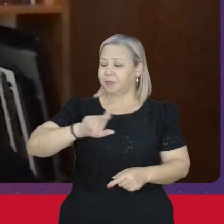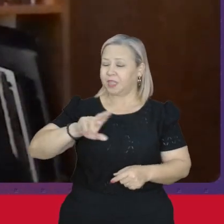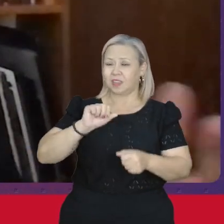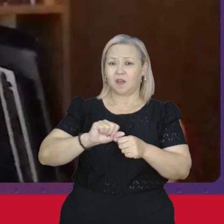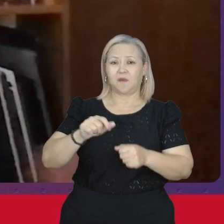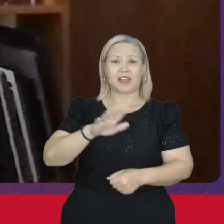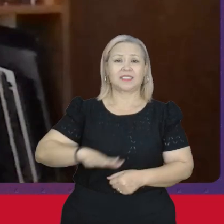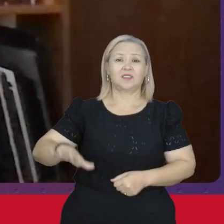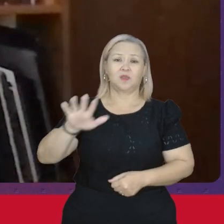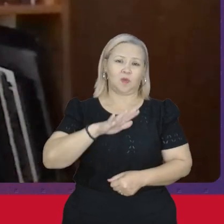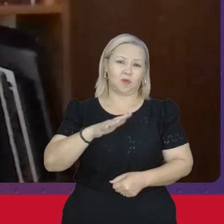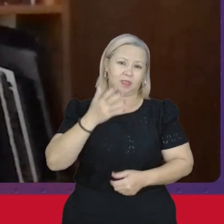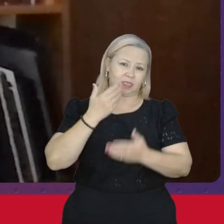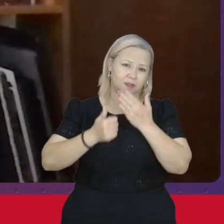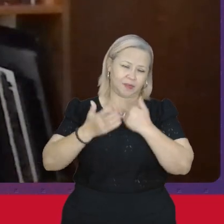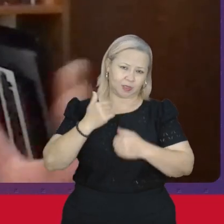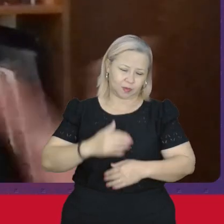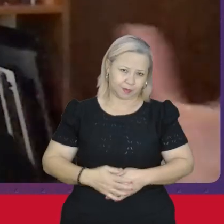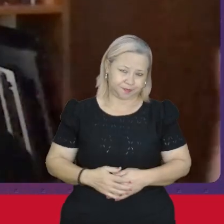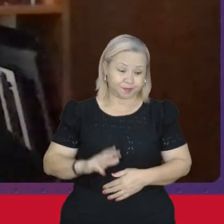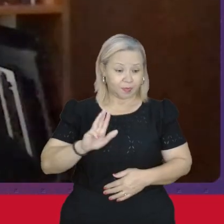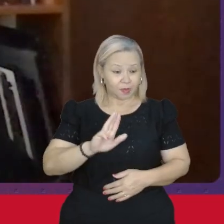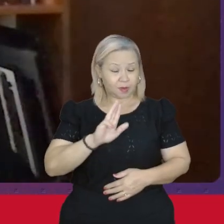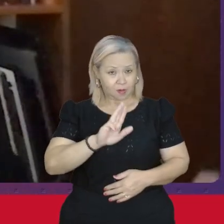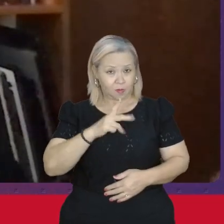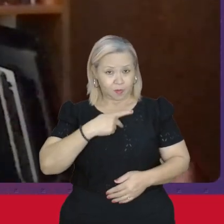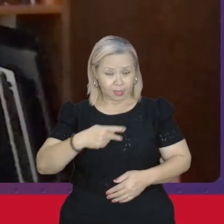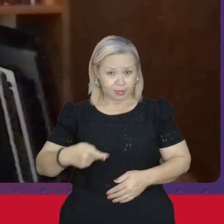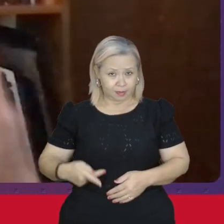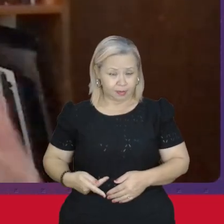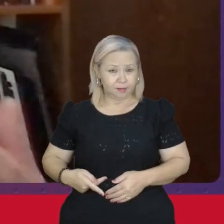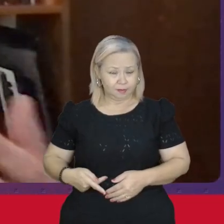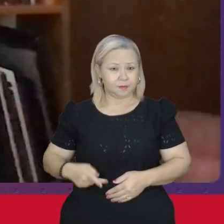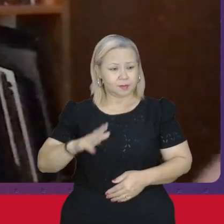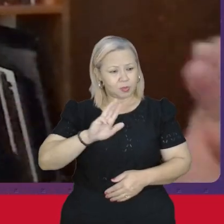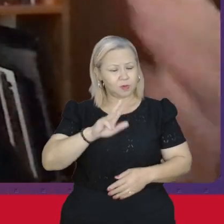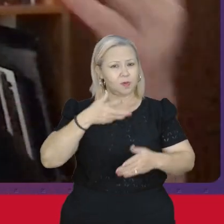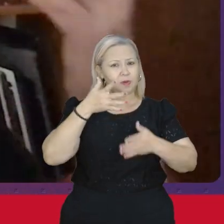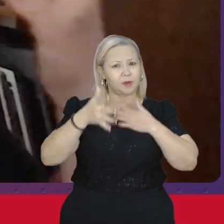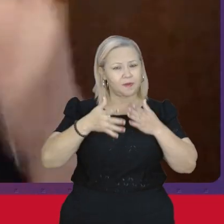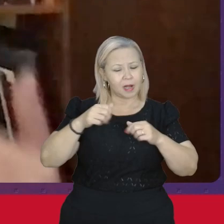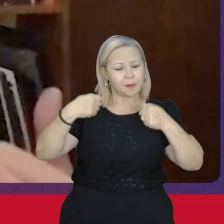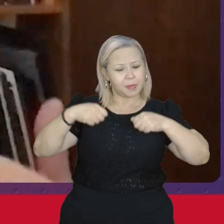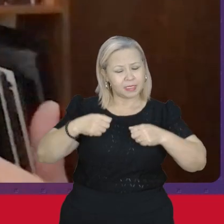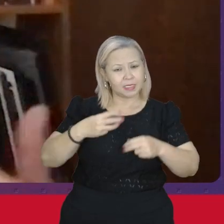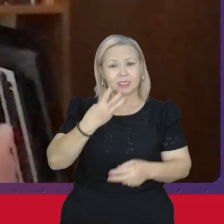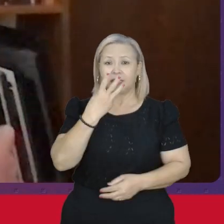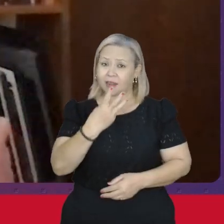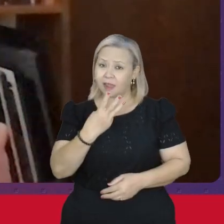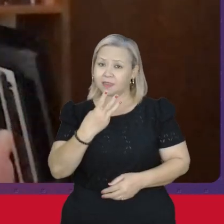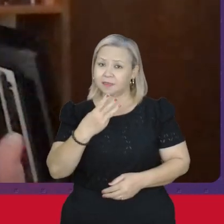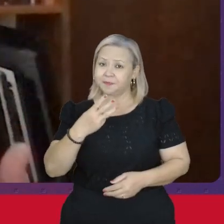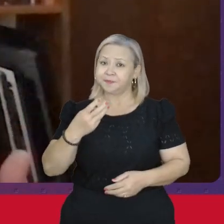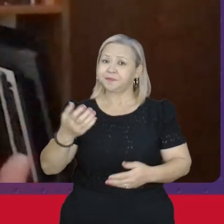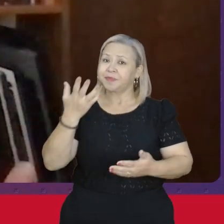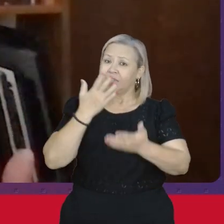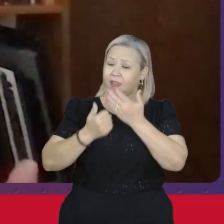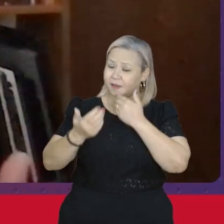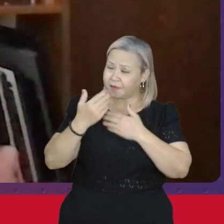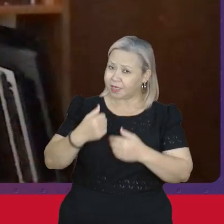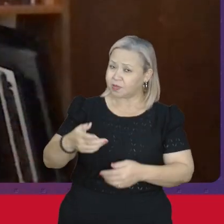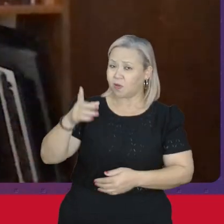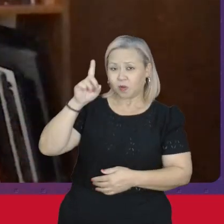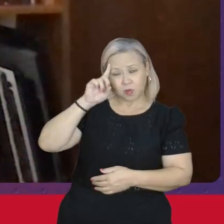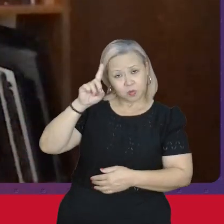presidente Lula diz, tem que no mínimo fazer 3 refeições, então já tem gente na família que não está fazendo todas